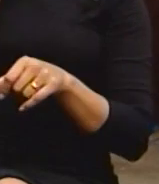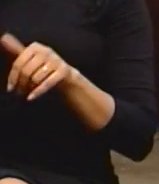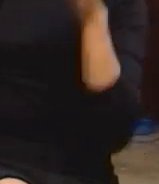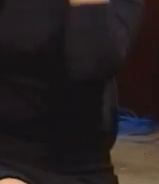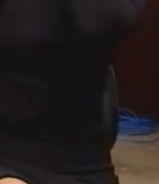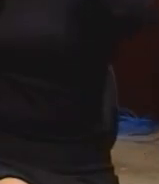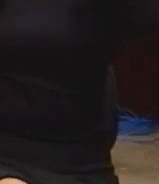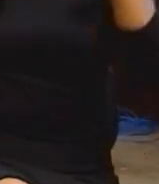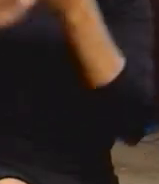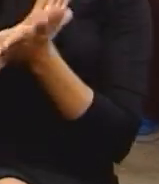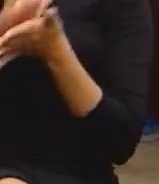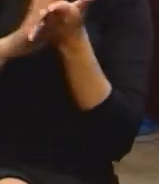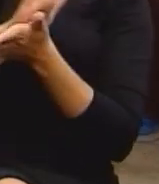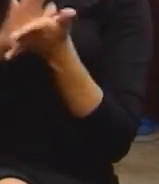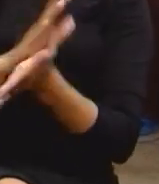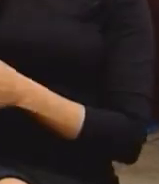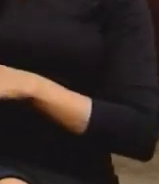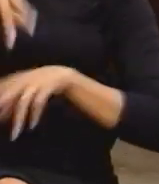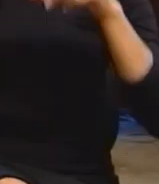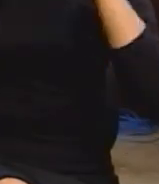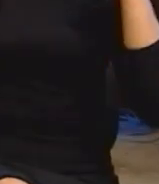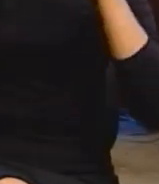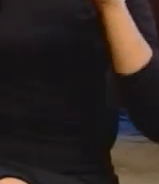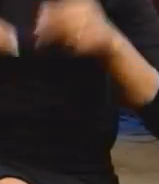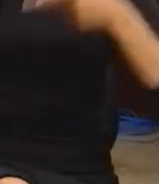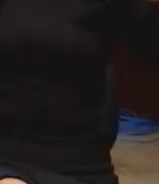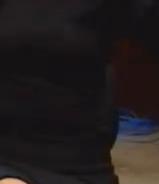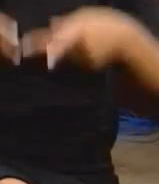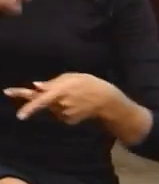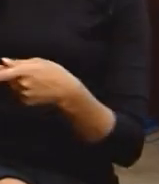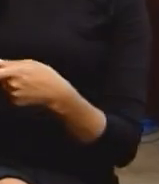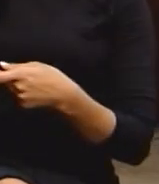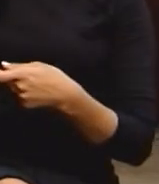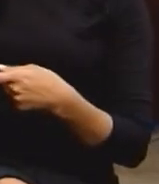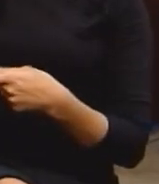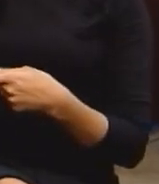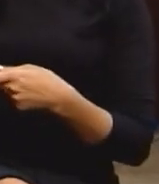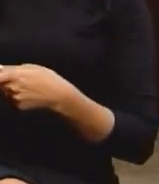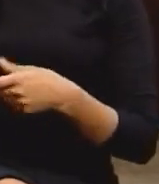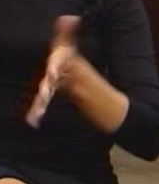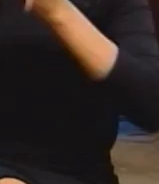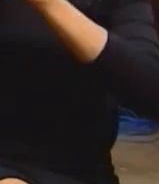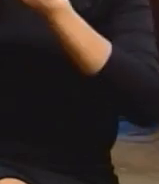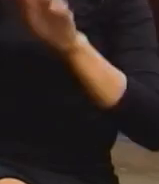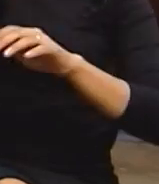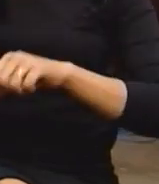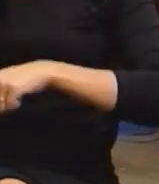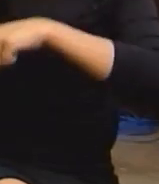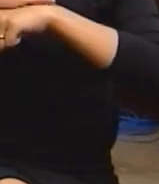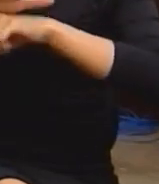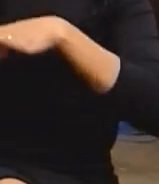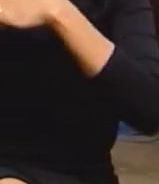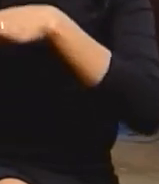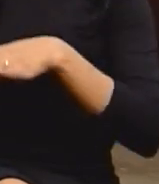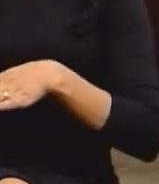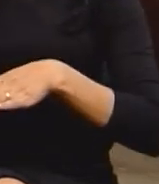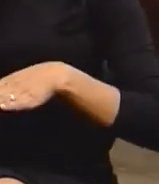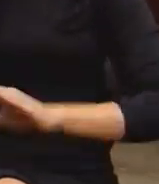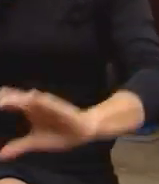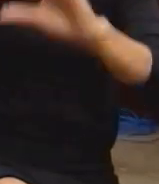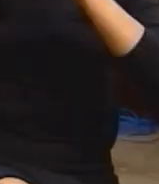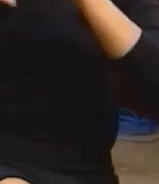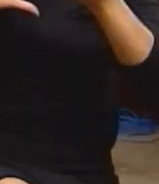com frequência. Aqui em Brasília, o projeto piloto Central de Libras auxilia os surdos da cidade a compreenderem e